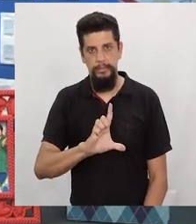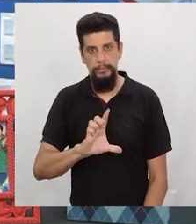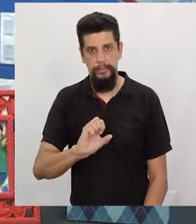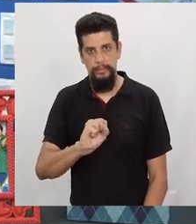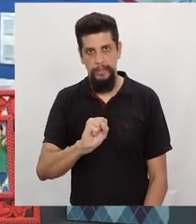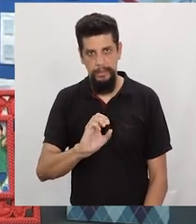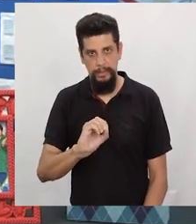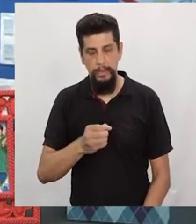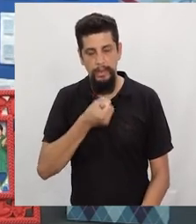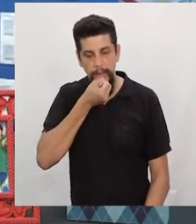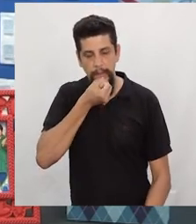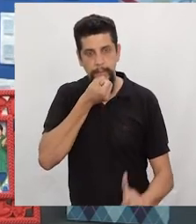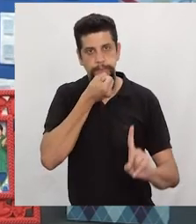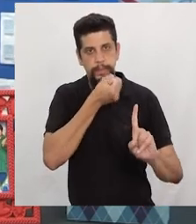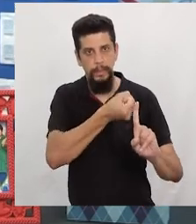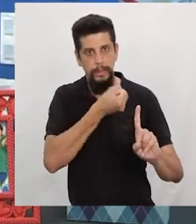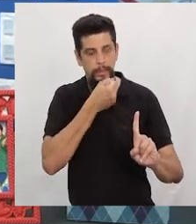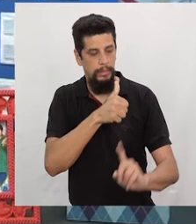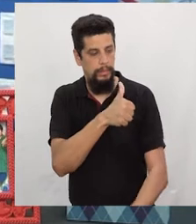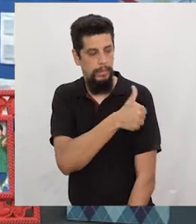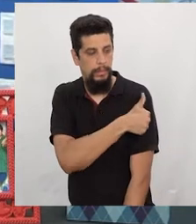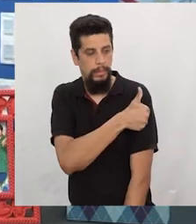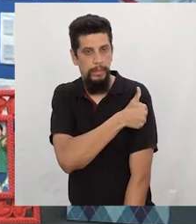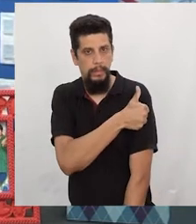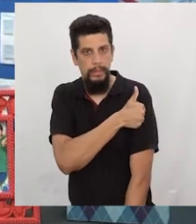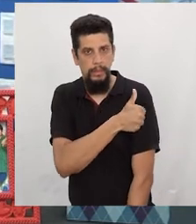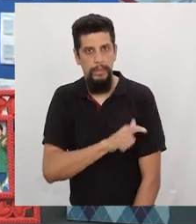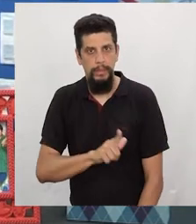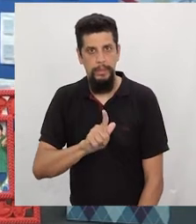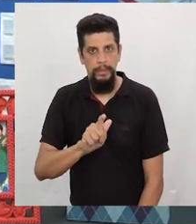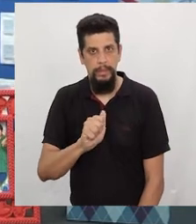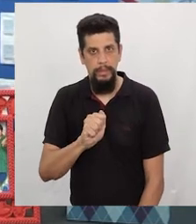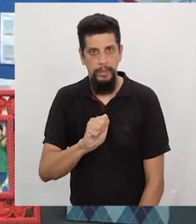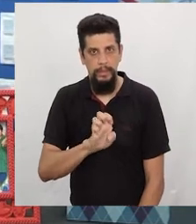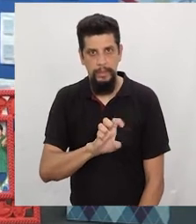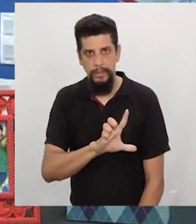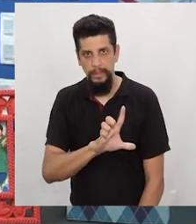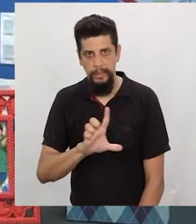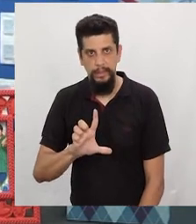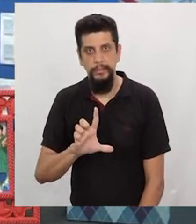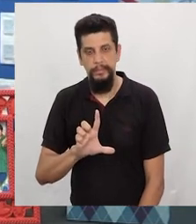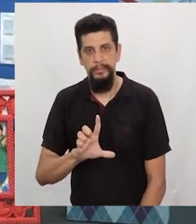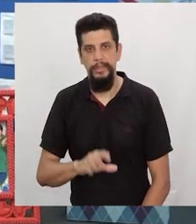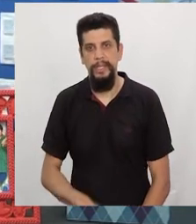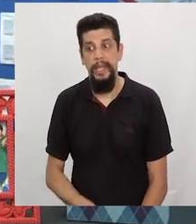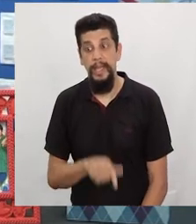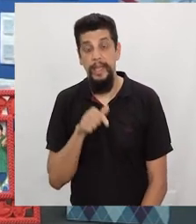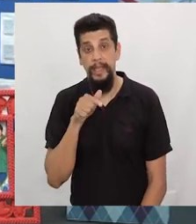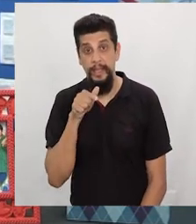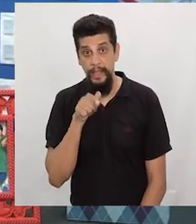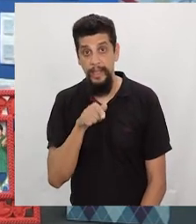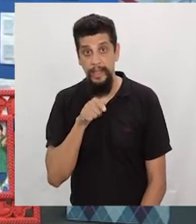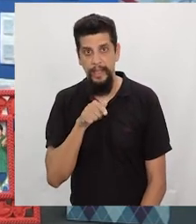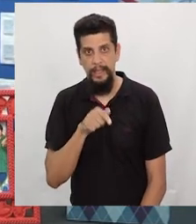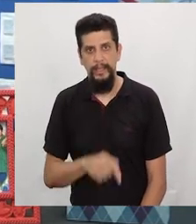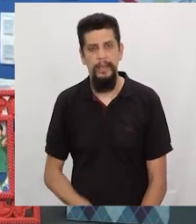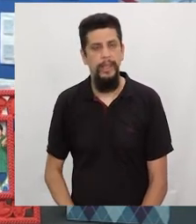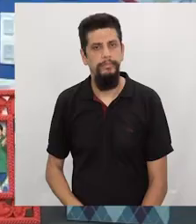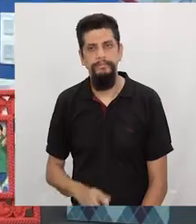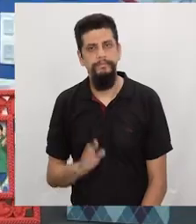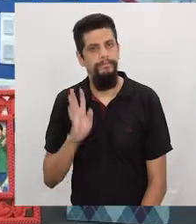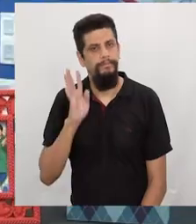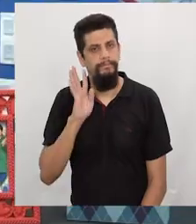foi realizada pelo estudante Gael de Araújo Lopes. Ele que é um